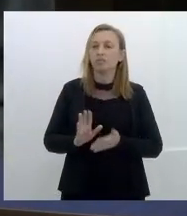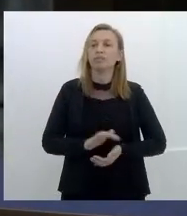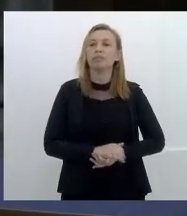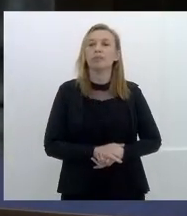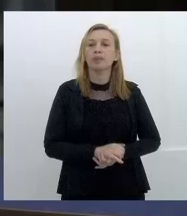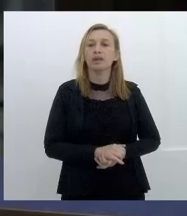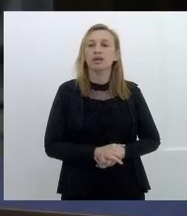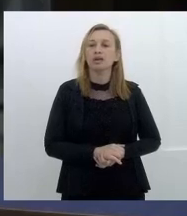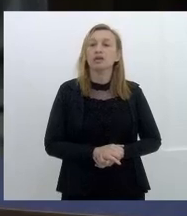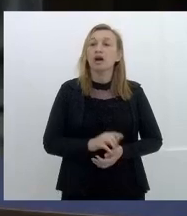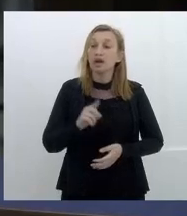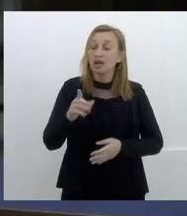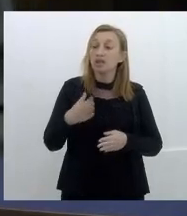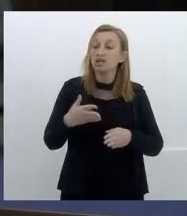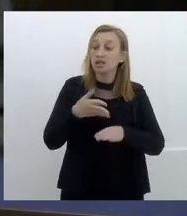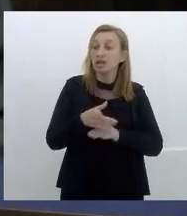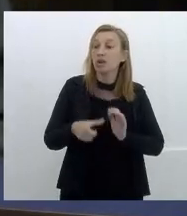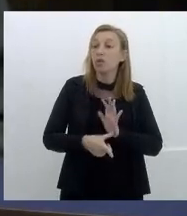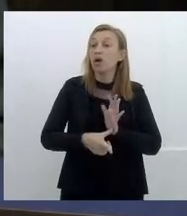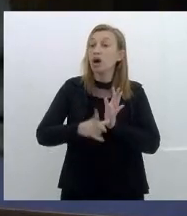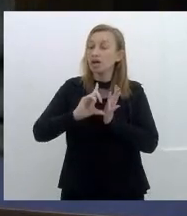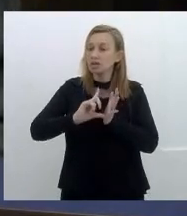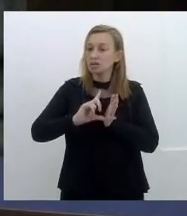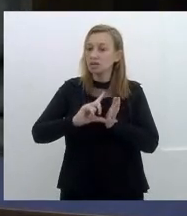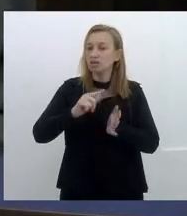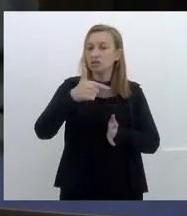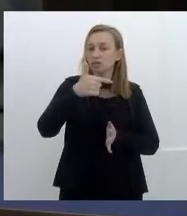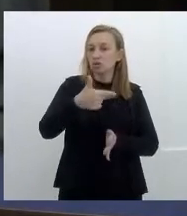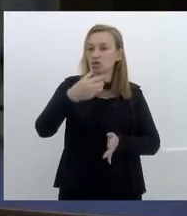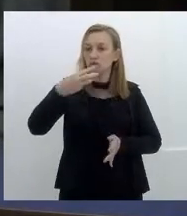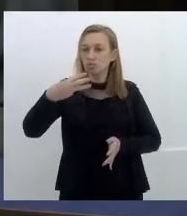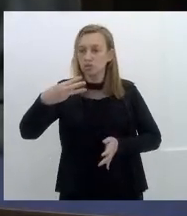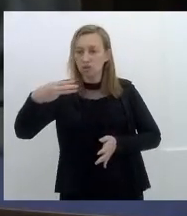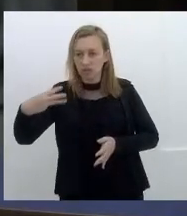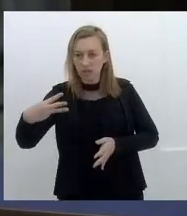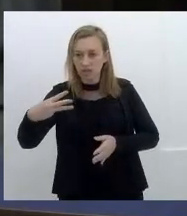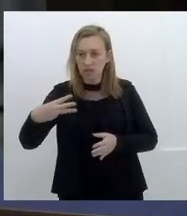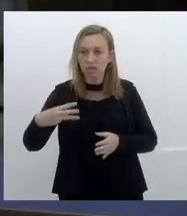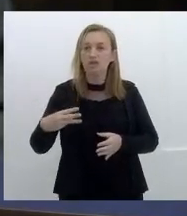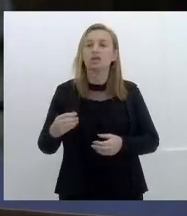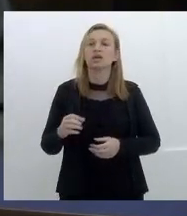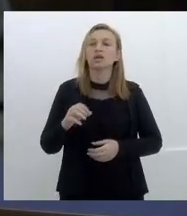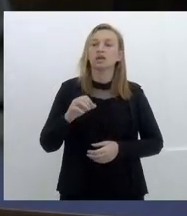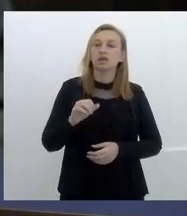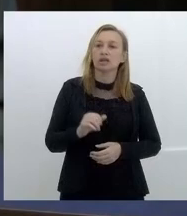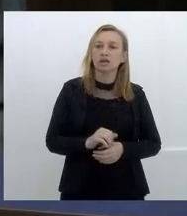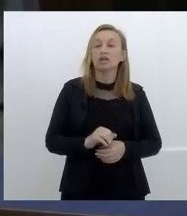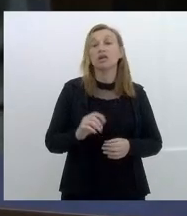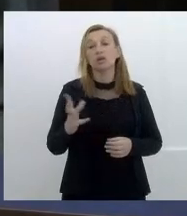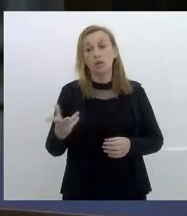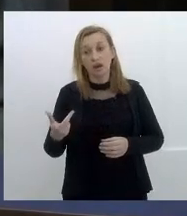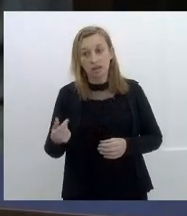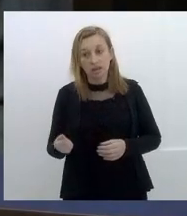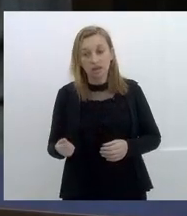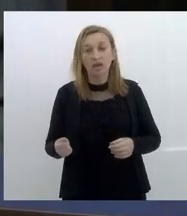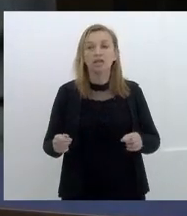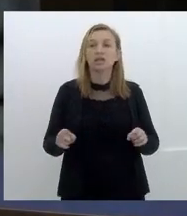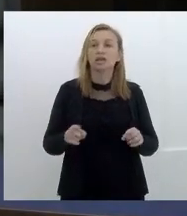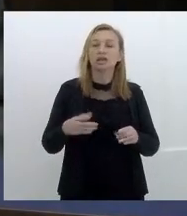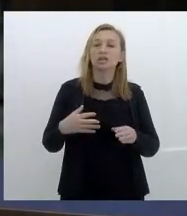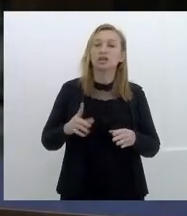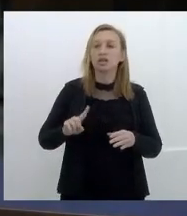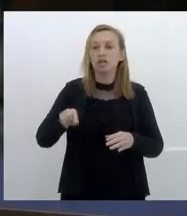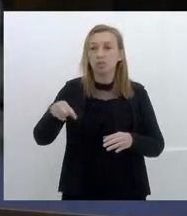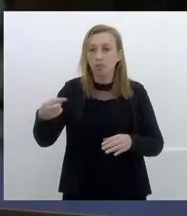proventos daqueles que ingressaram ontem de 2003 que terão a integralidade e paridade e aqueles que